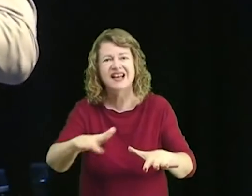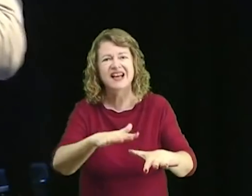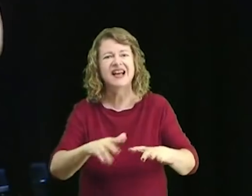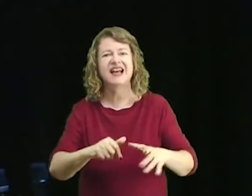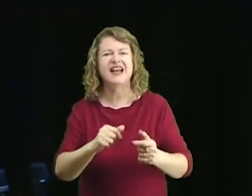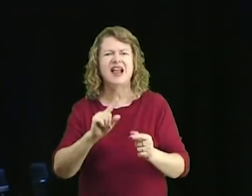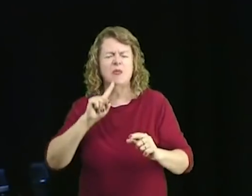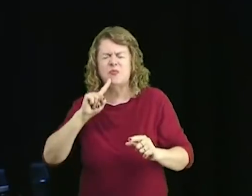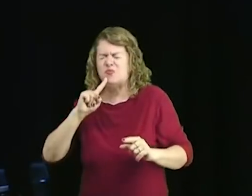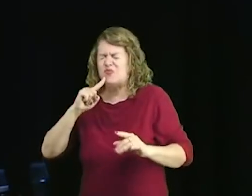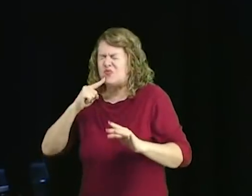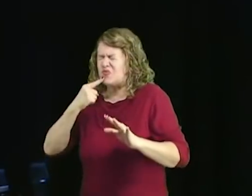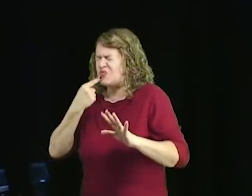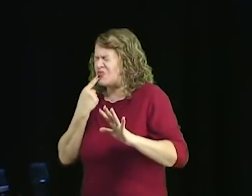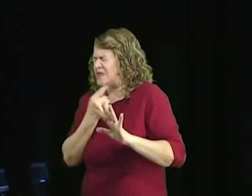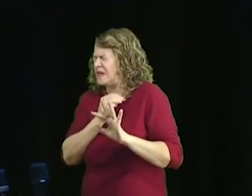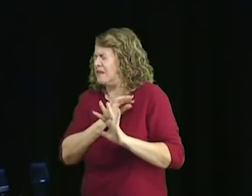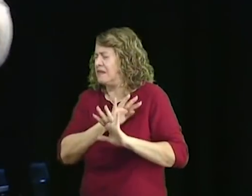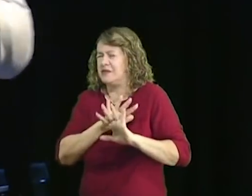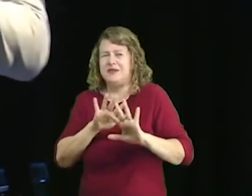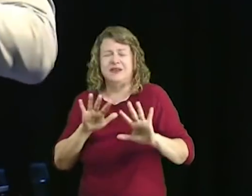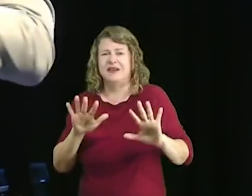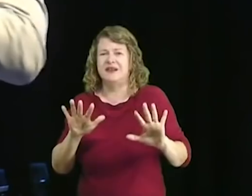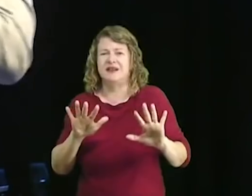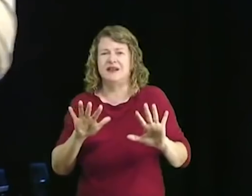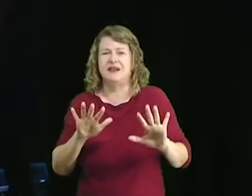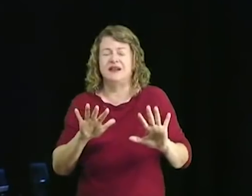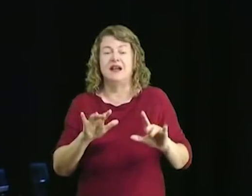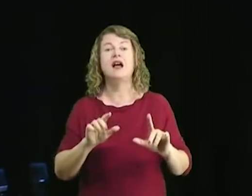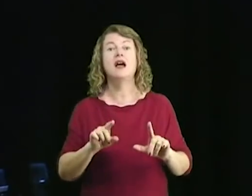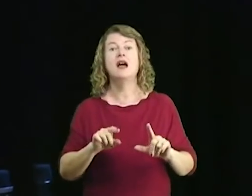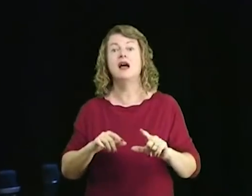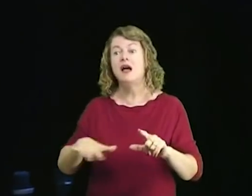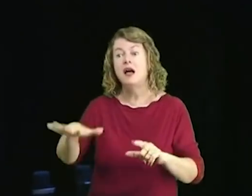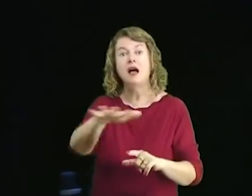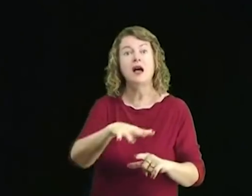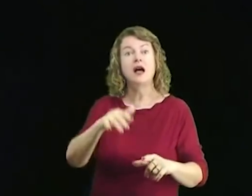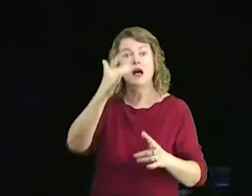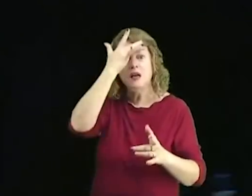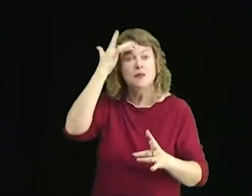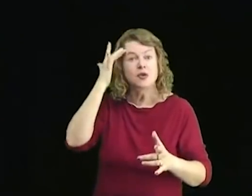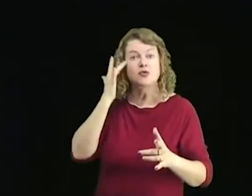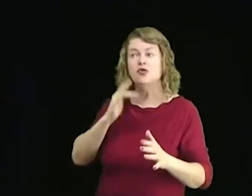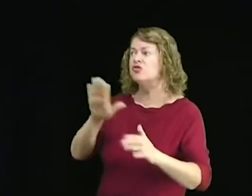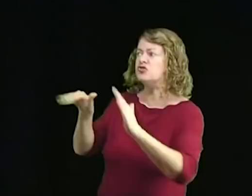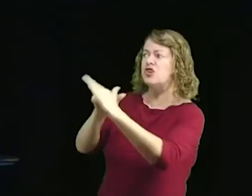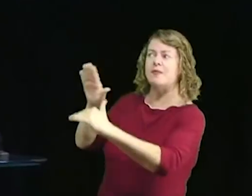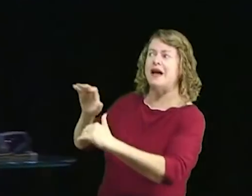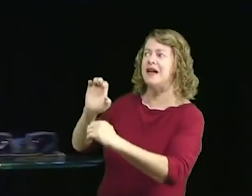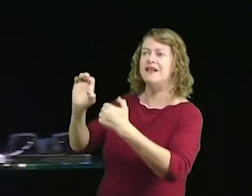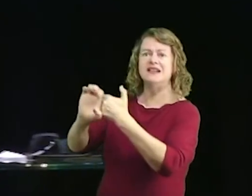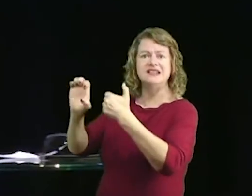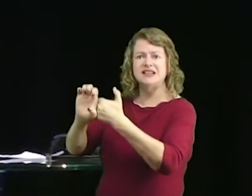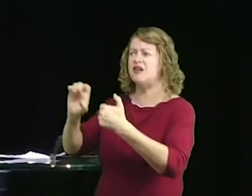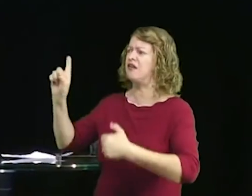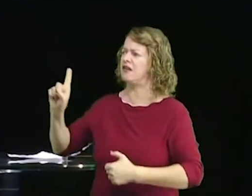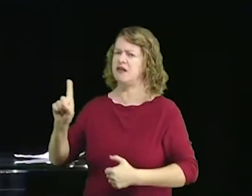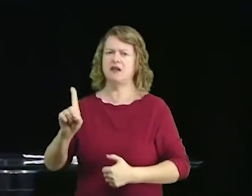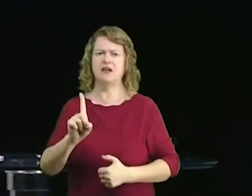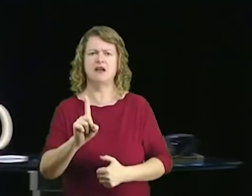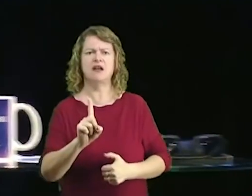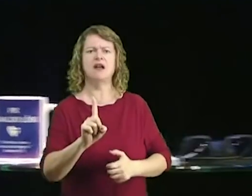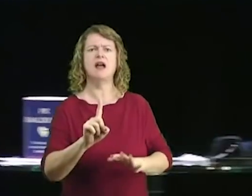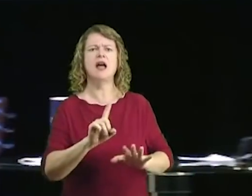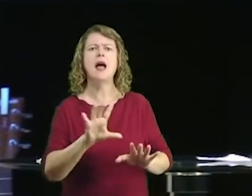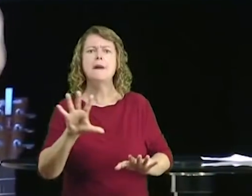então Eliseu é chamado, e ele pega sal grosso e joga na fonte. Ele sempre, gente,